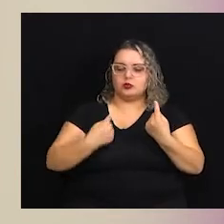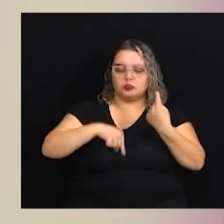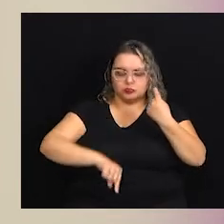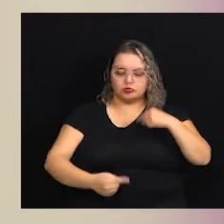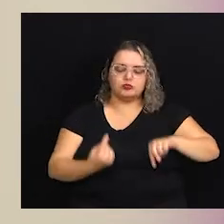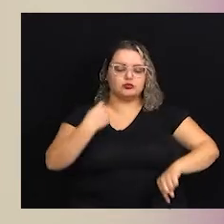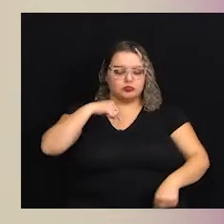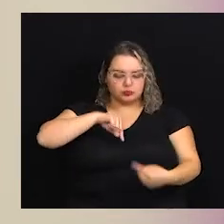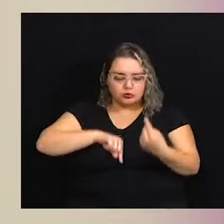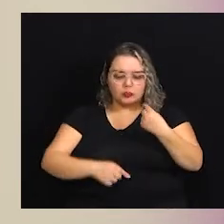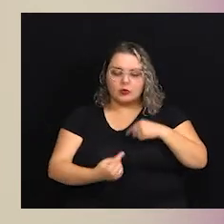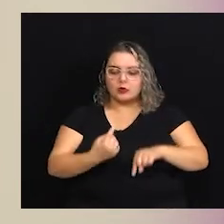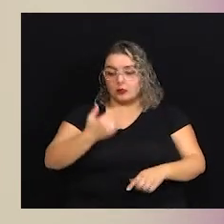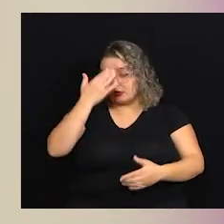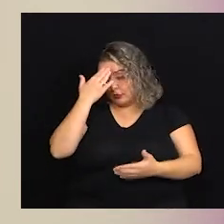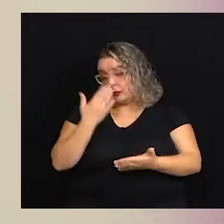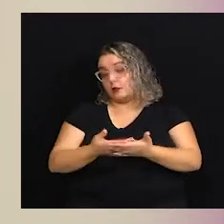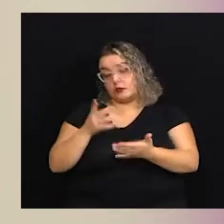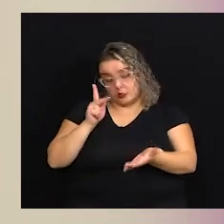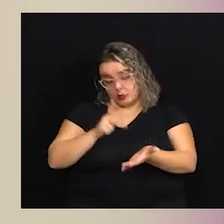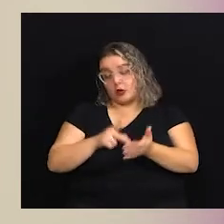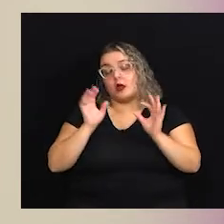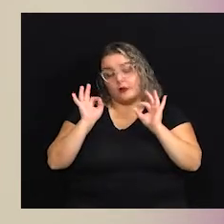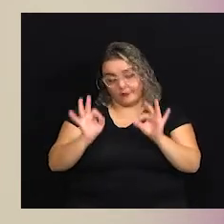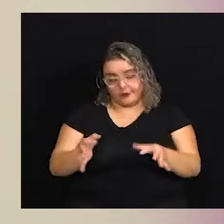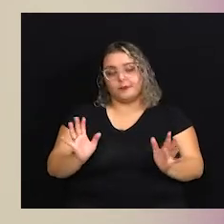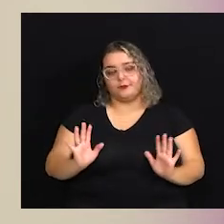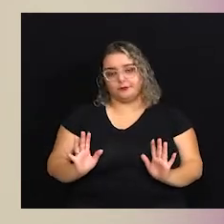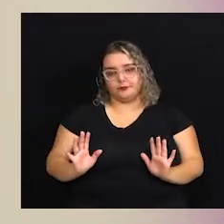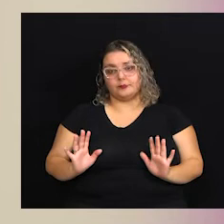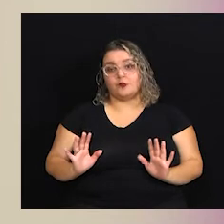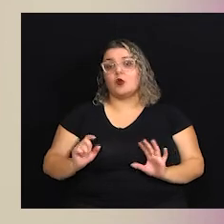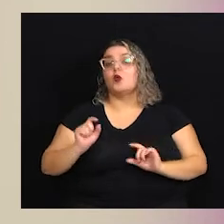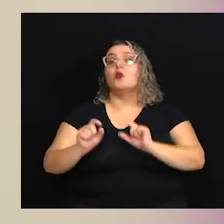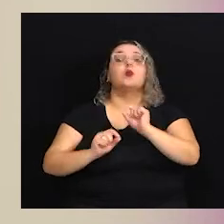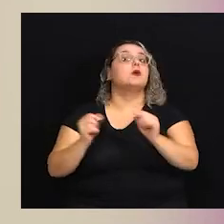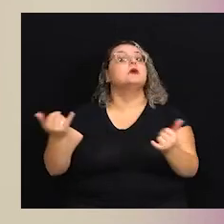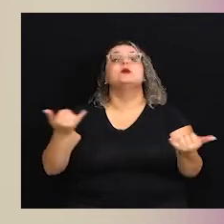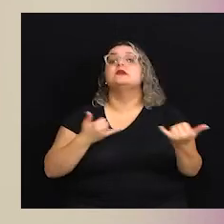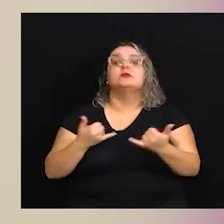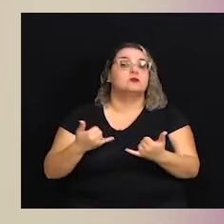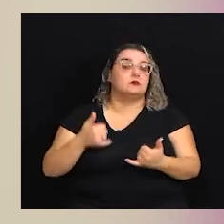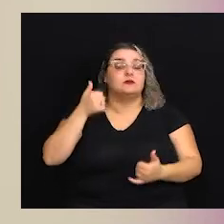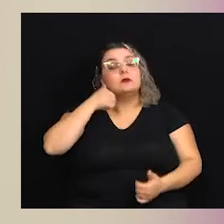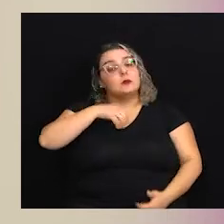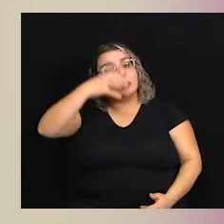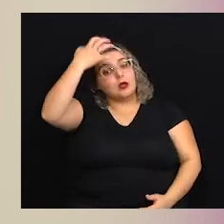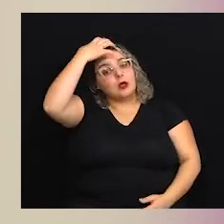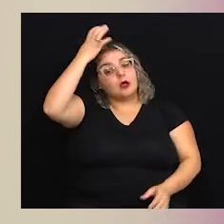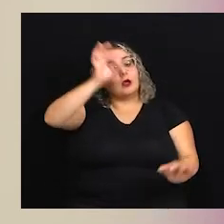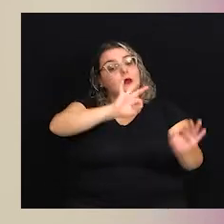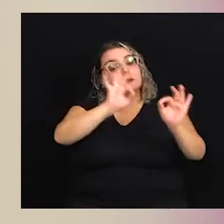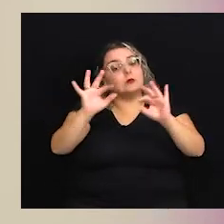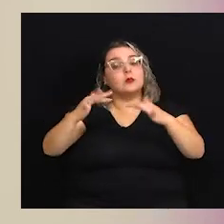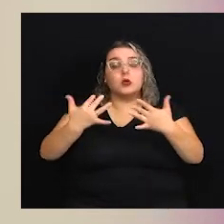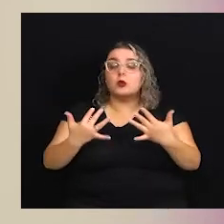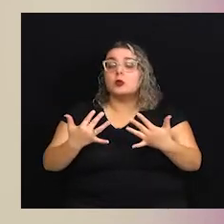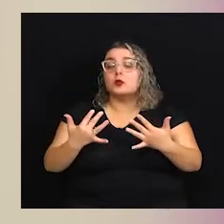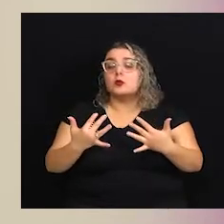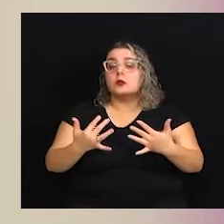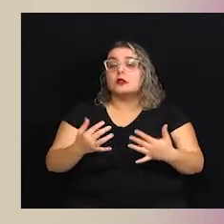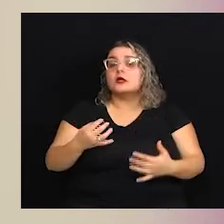seu metabolismo, então você tem que acreditar porque é verdade. Agora, o que ninguém conta para as rainhas que estão nos assistindo, para as